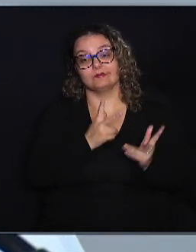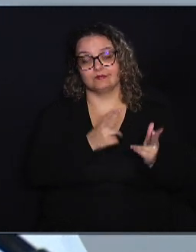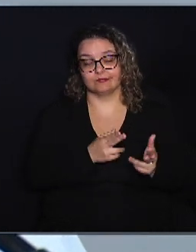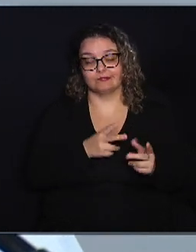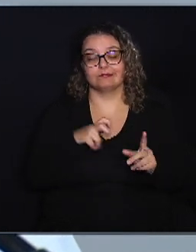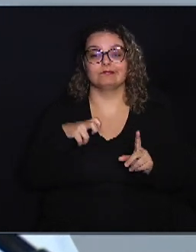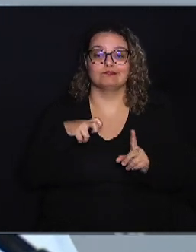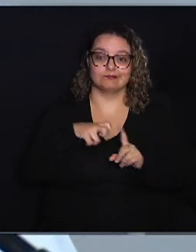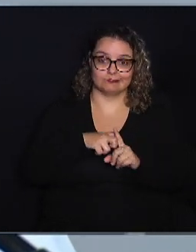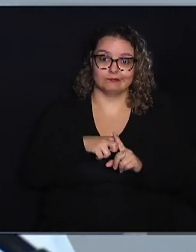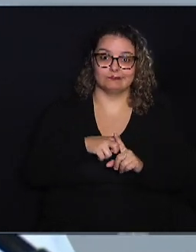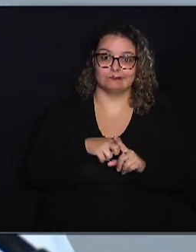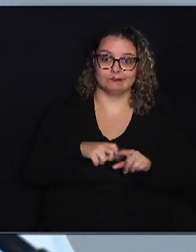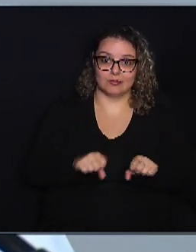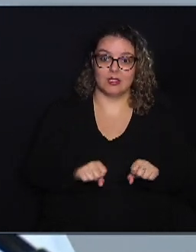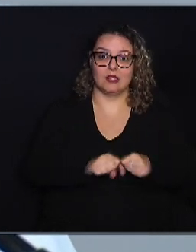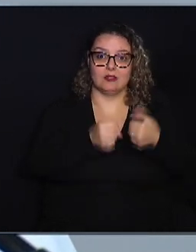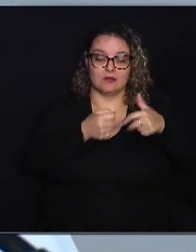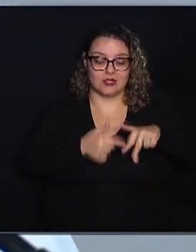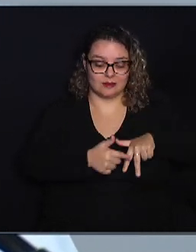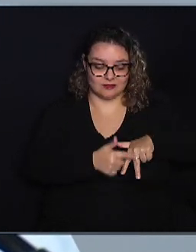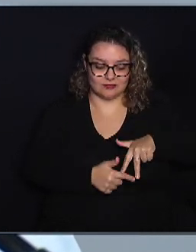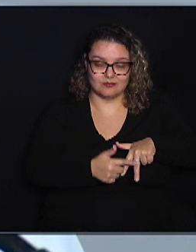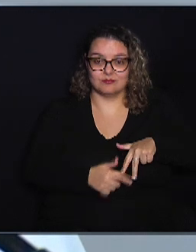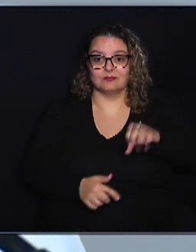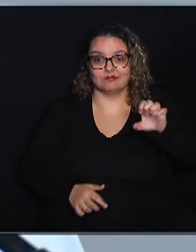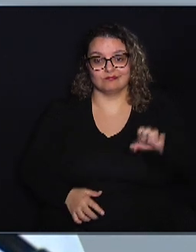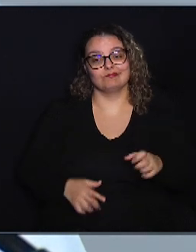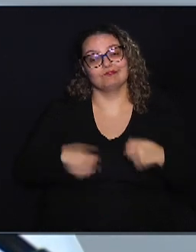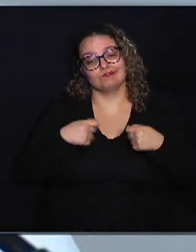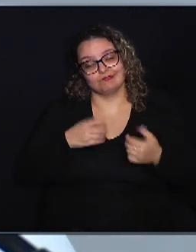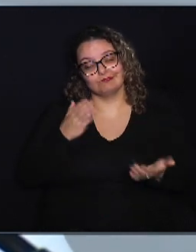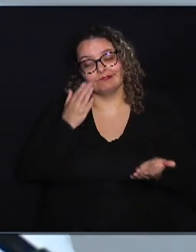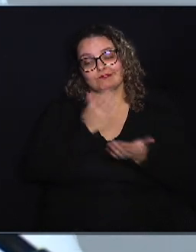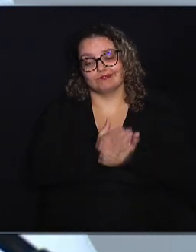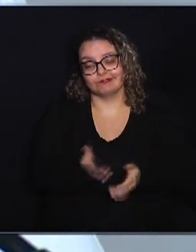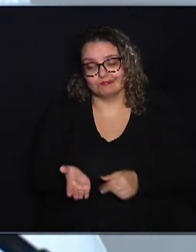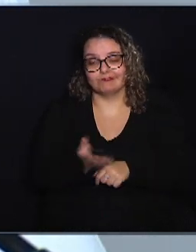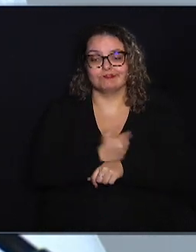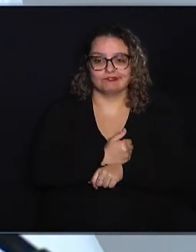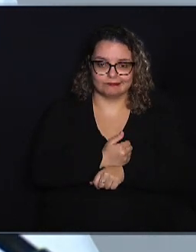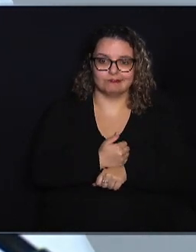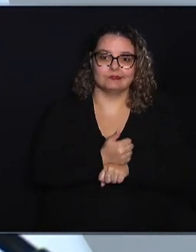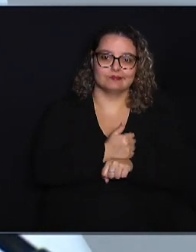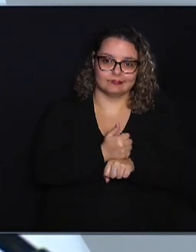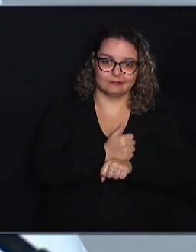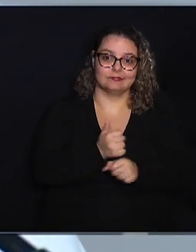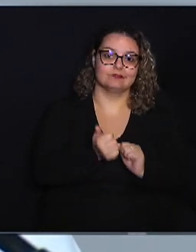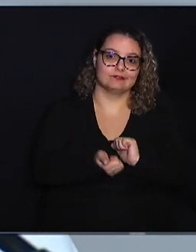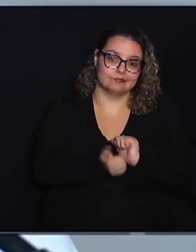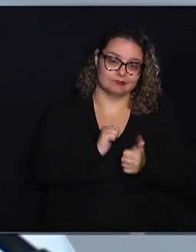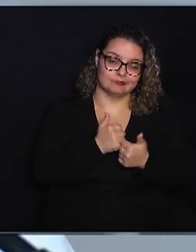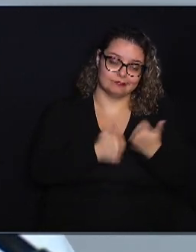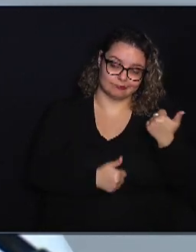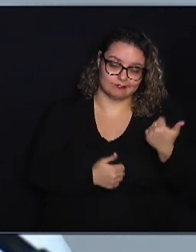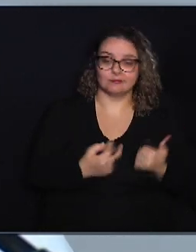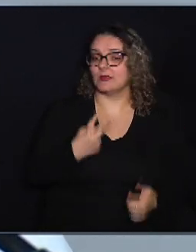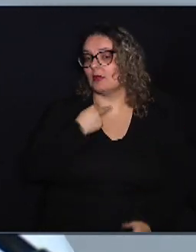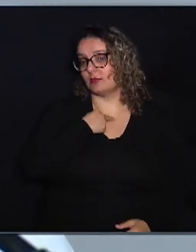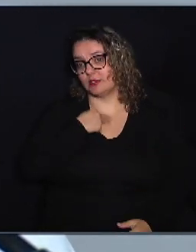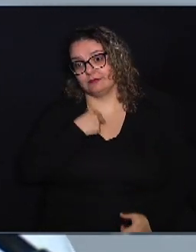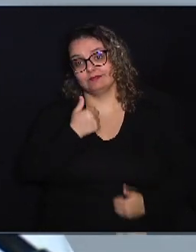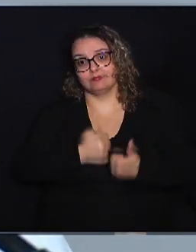acidente, acabou fraturando a perna esquerda e interrompendo precocemente a carreira como jogador. Não podendo mais jogar futebol,